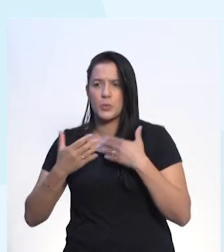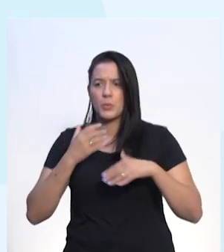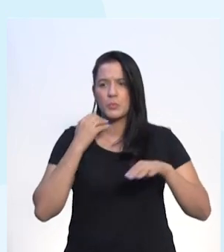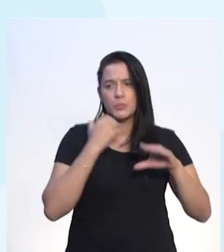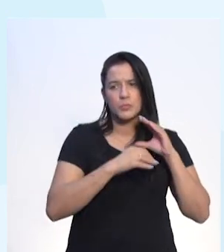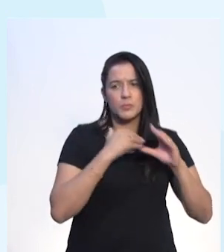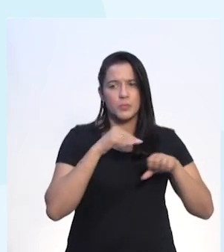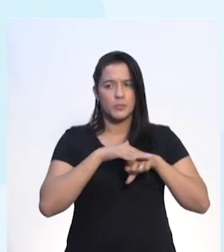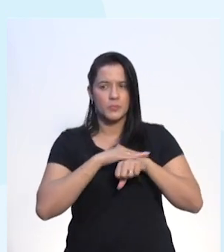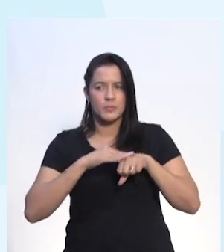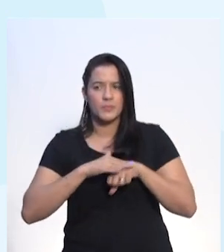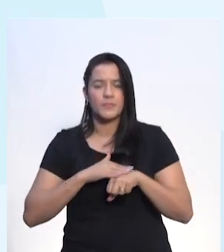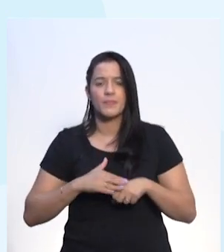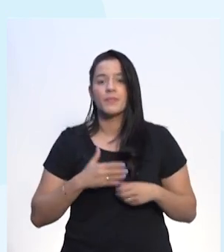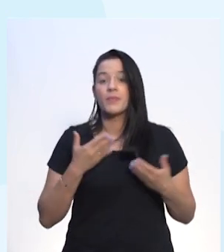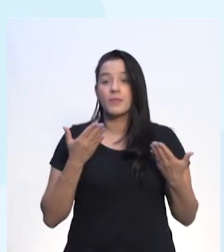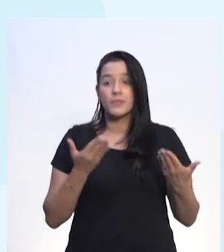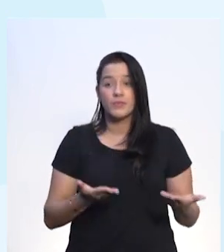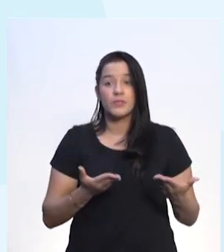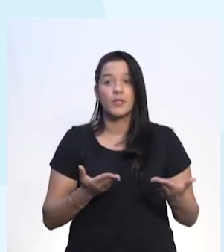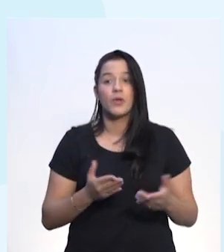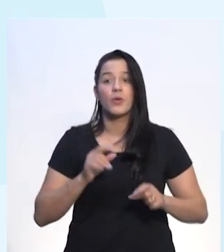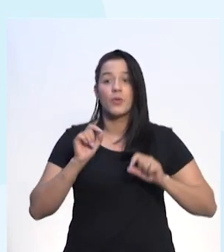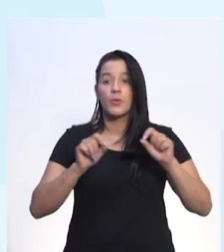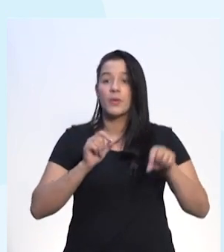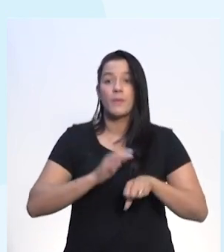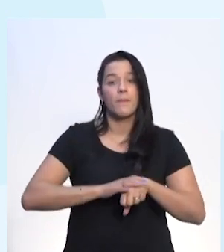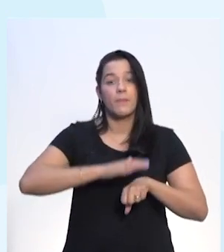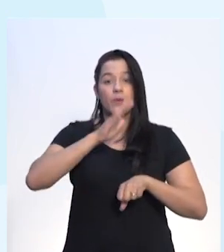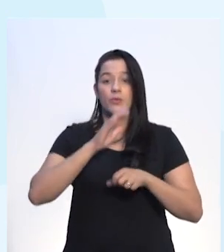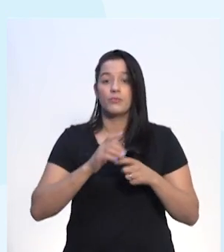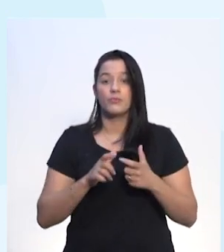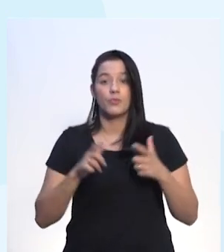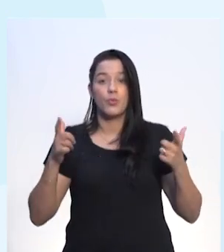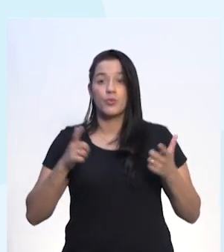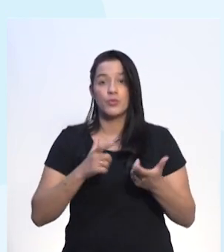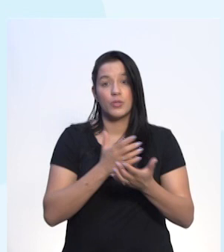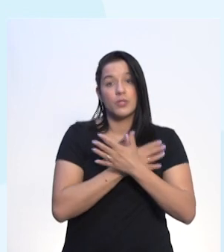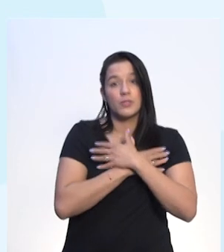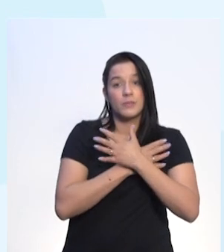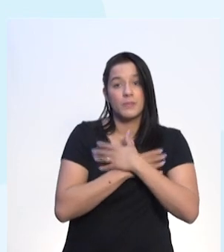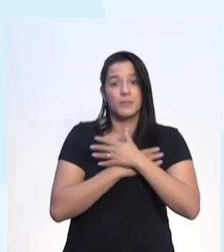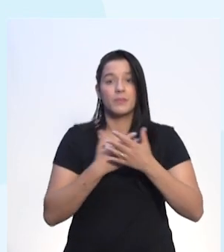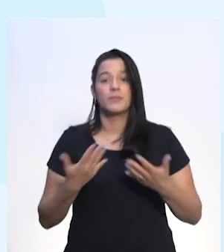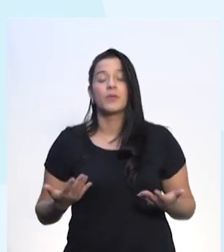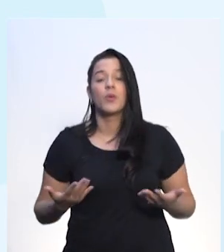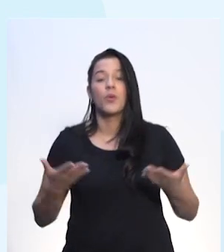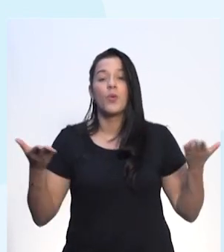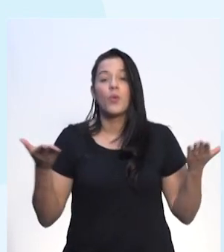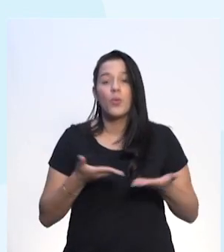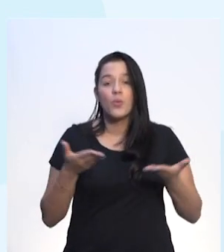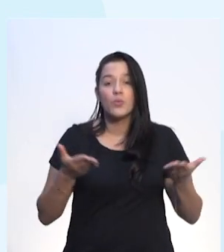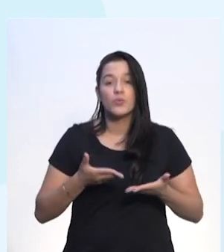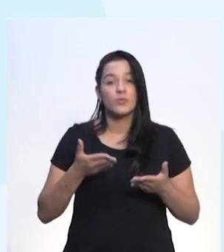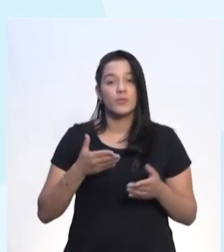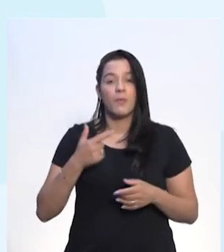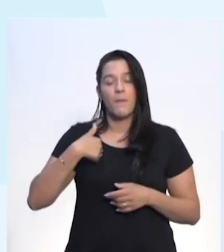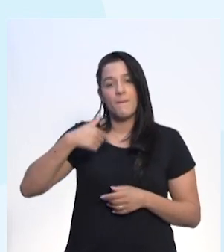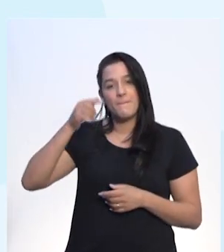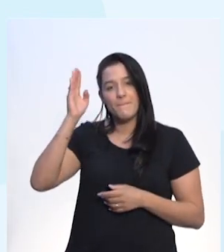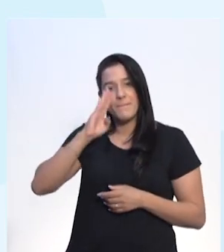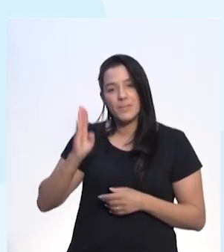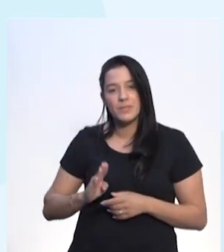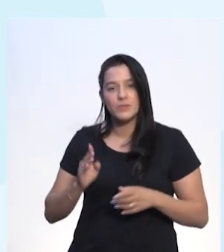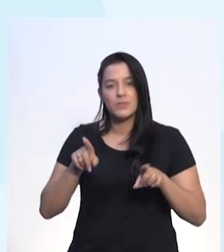juntos, para você, quais são as maiores causas de desemprego, né, aqui no Brasil ou em São Paulo, né?